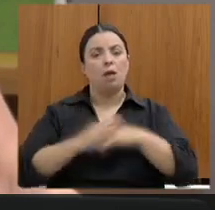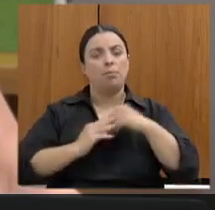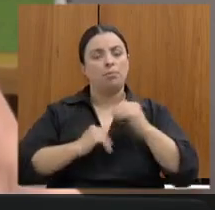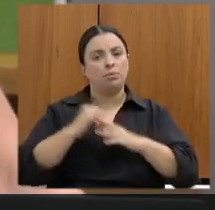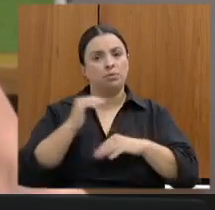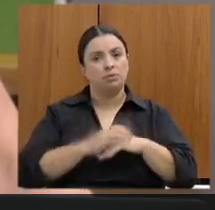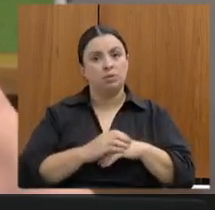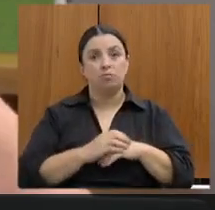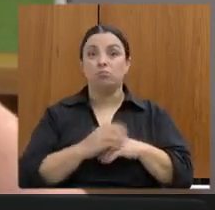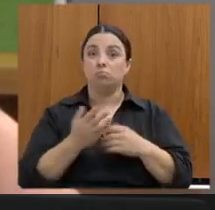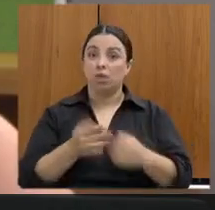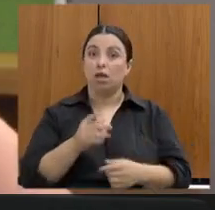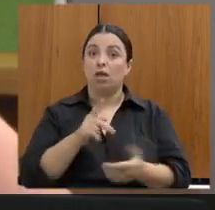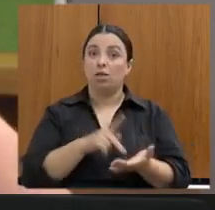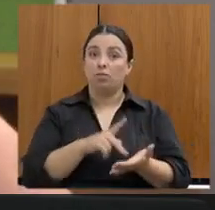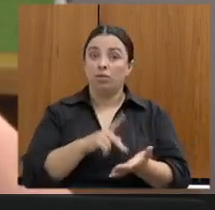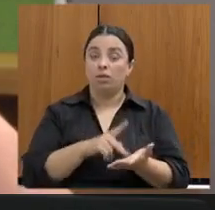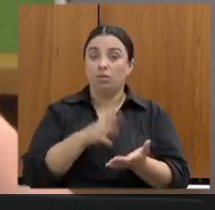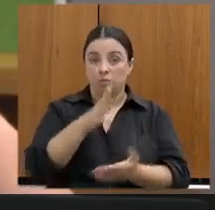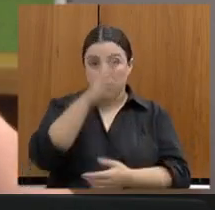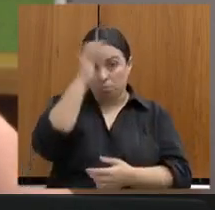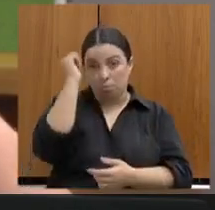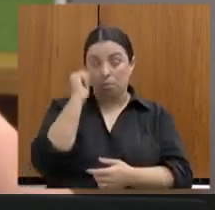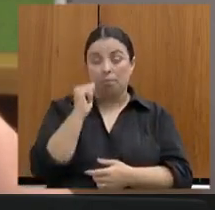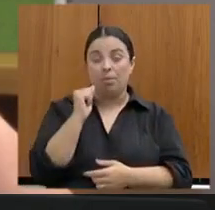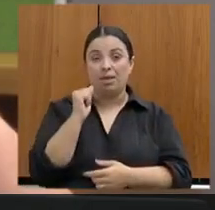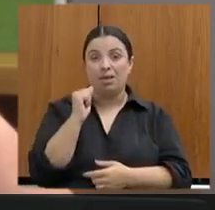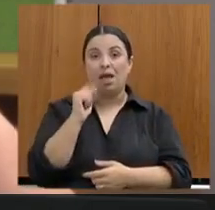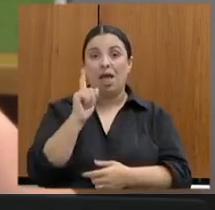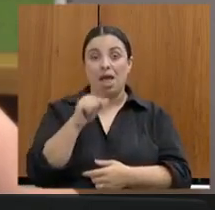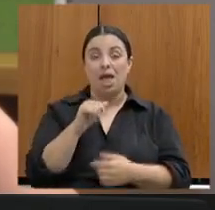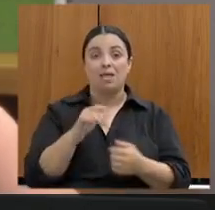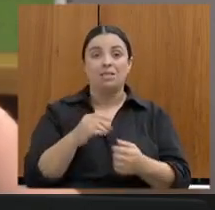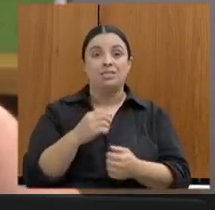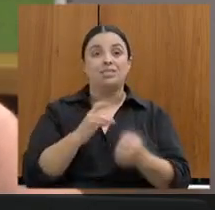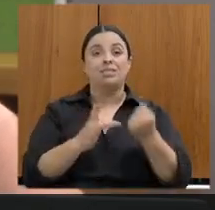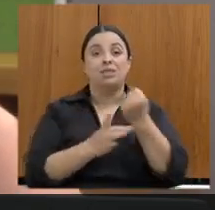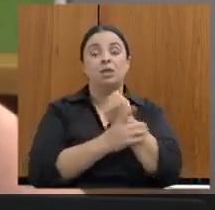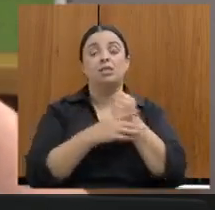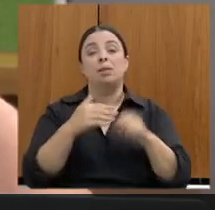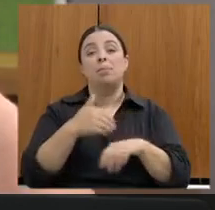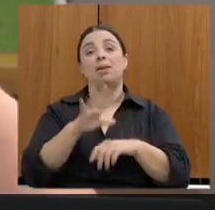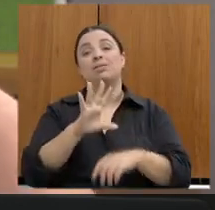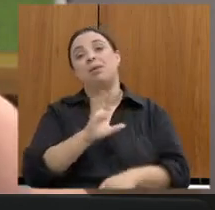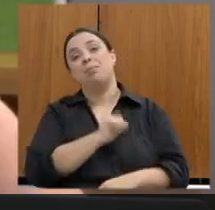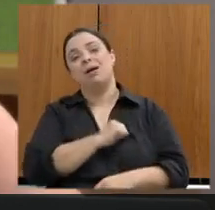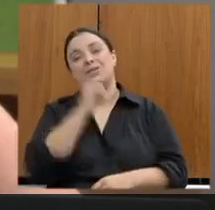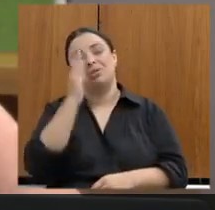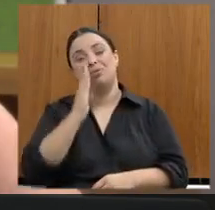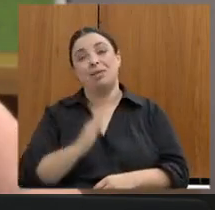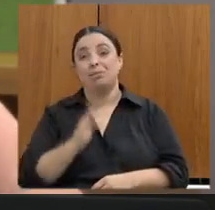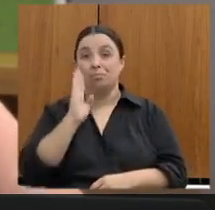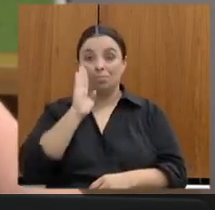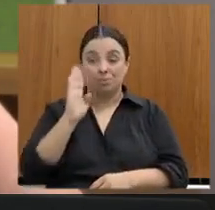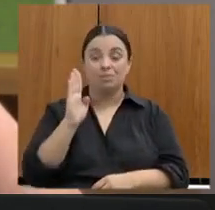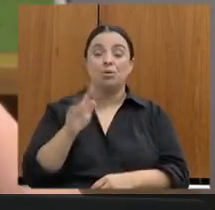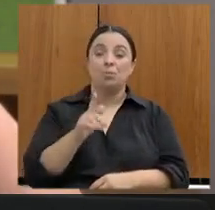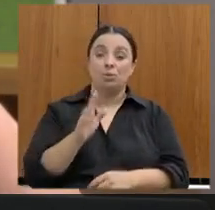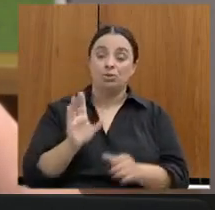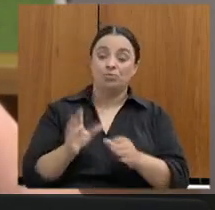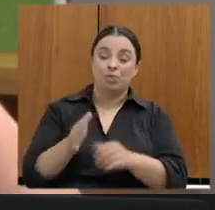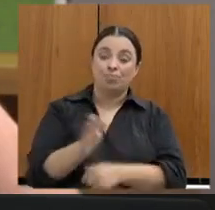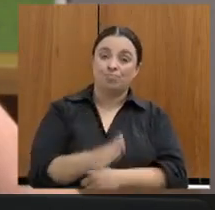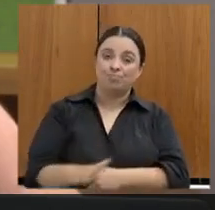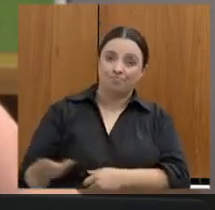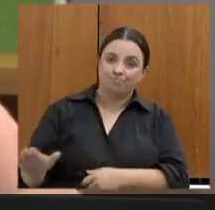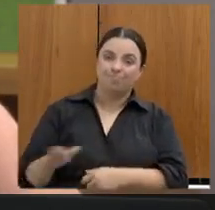Militar Essa é a força de segurança mais amada do Brasil não é principalmente pelas crianças Inclusive é